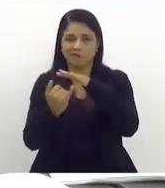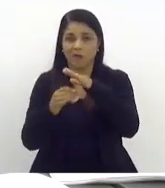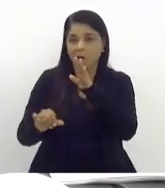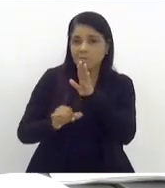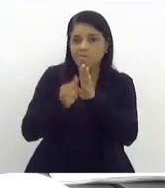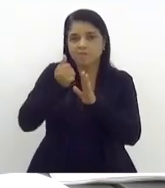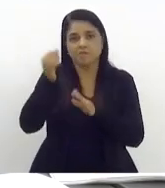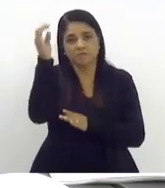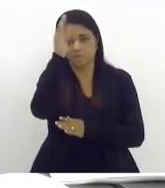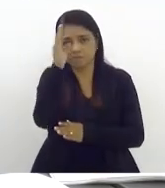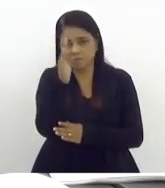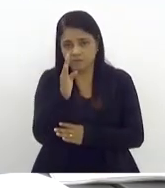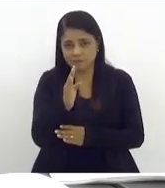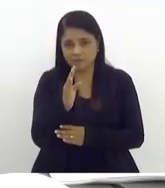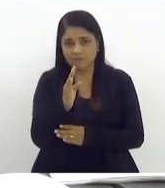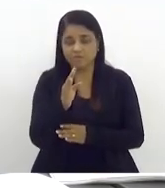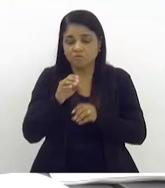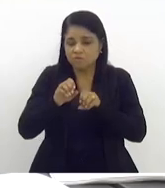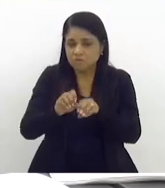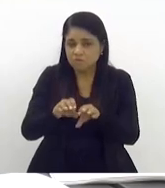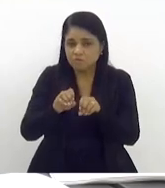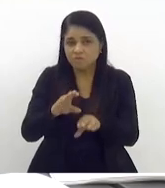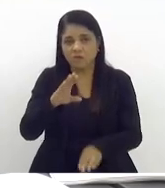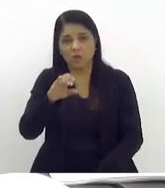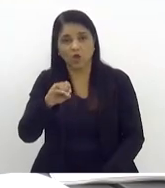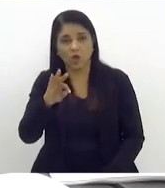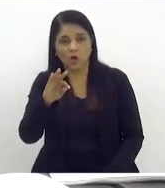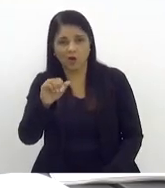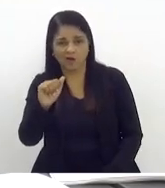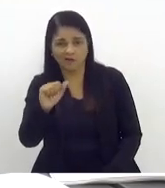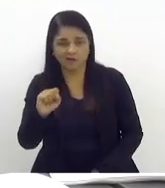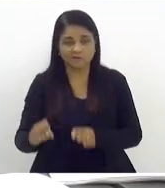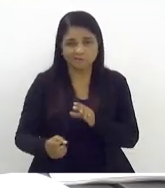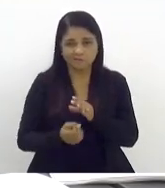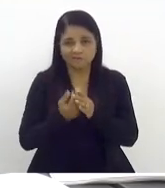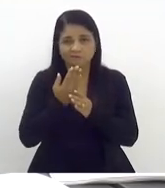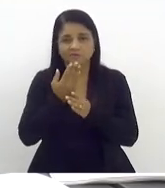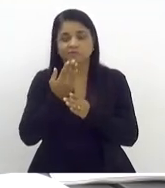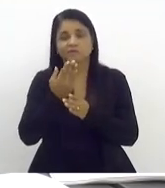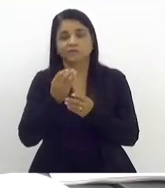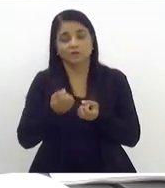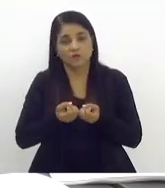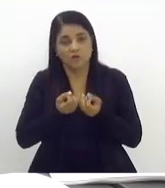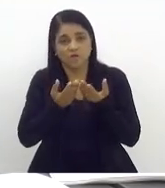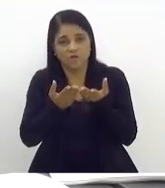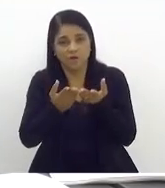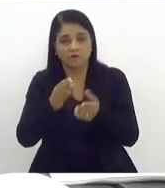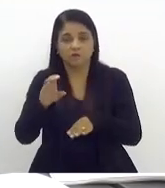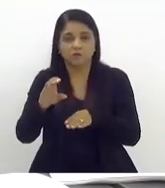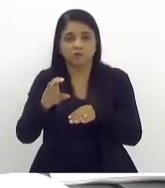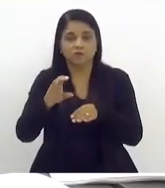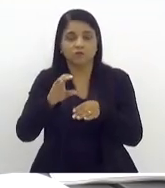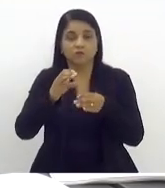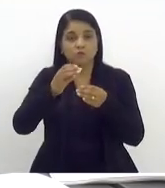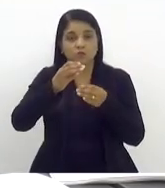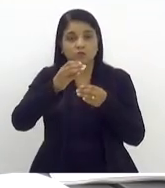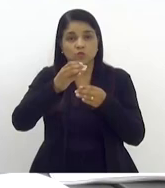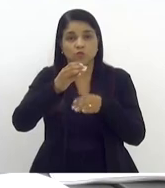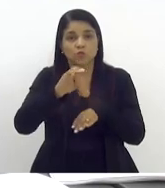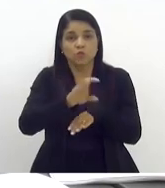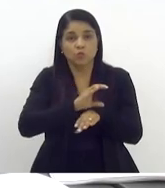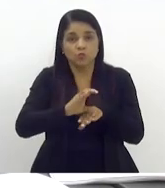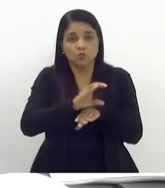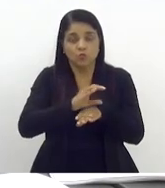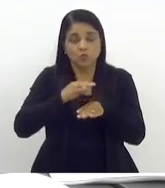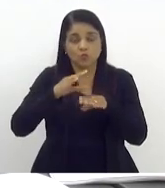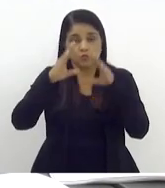a ter ensino de cotas, pioneira também na oferta de cursos noturnos para garantir o